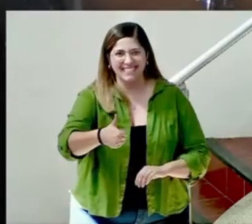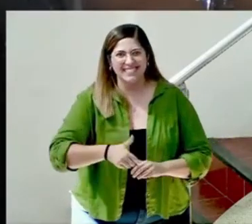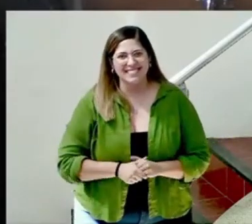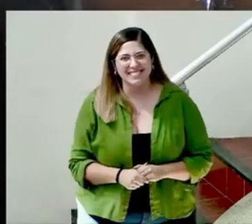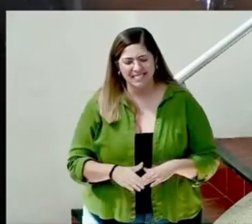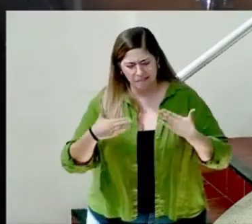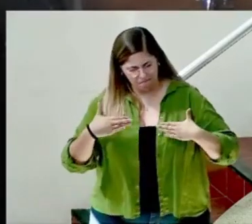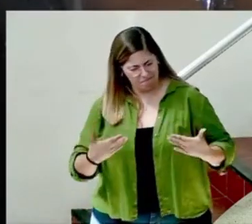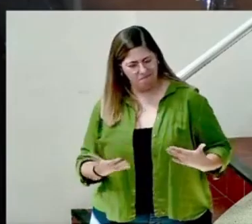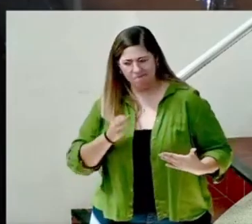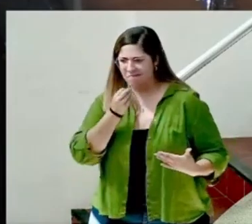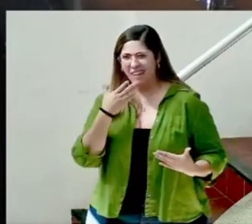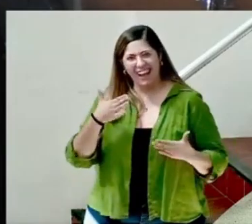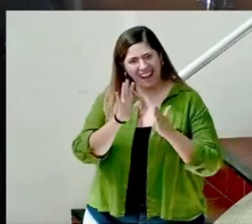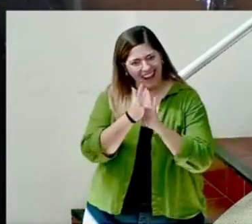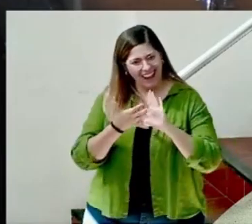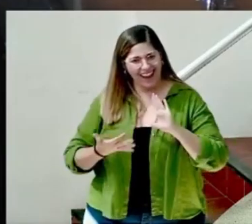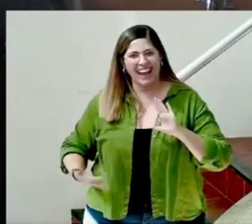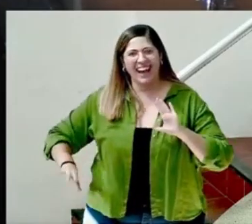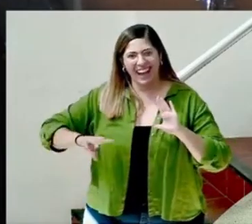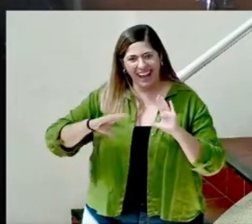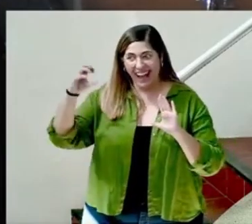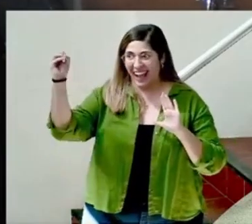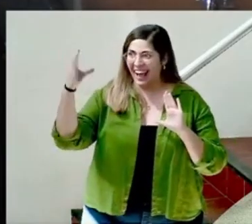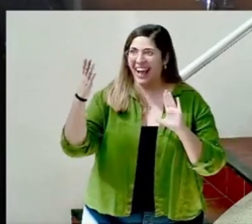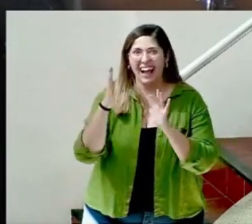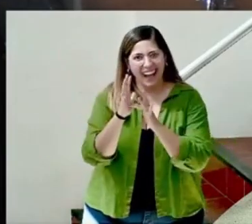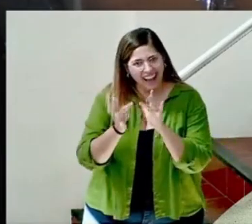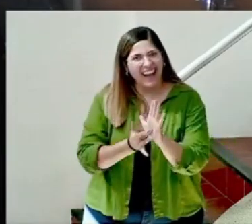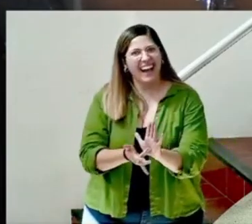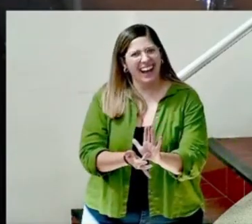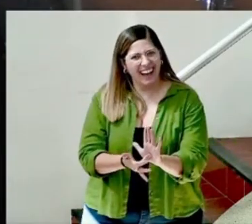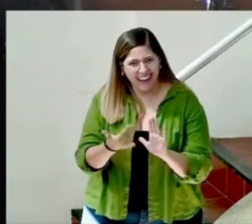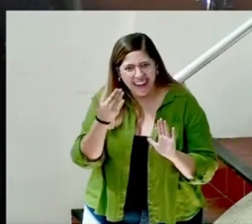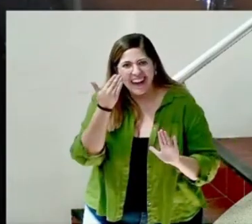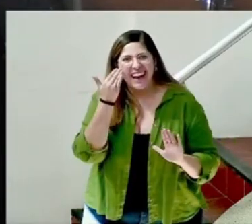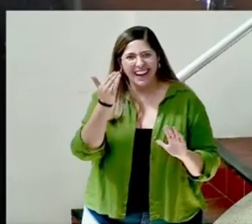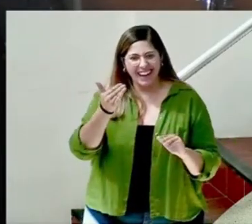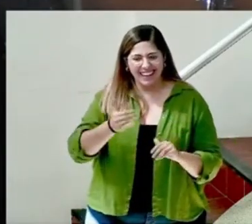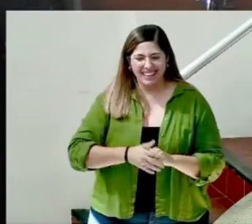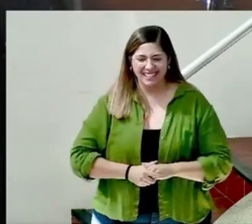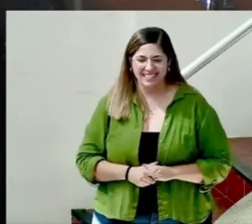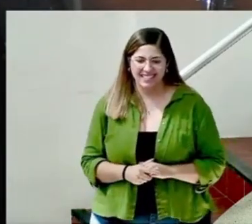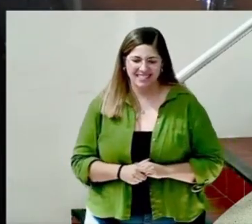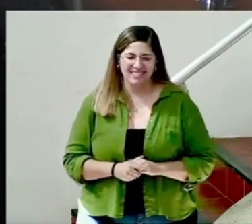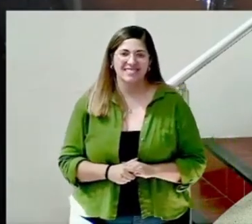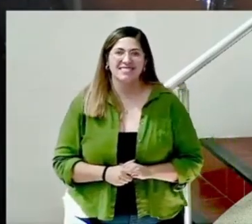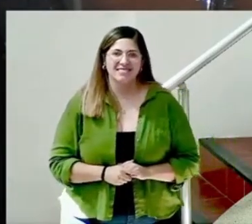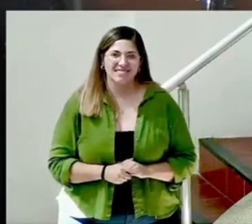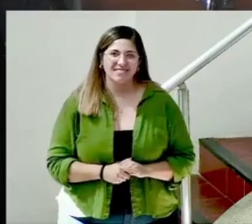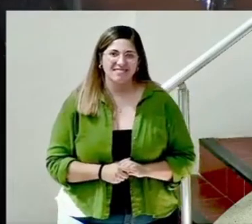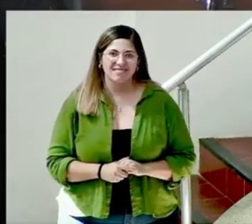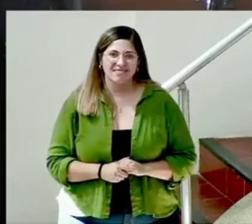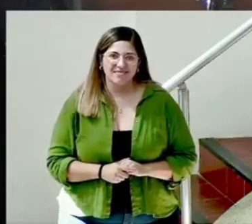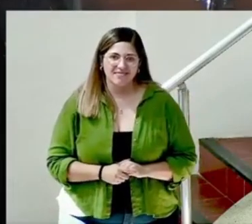todo o teu corpo será luminoso. Todo o teu corpo será luminoso.